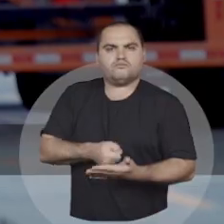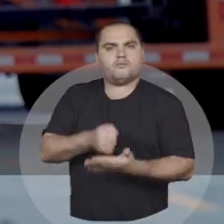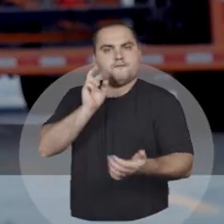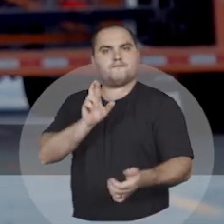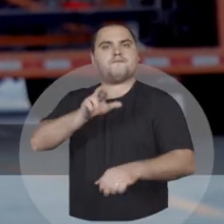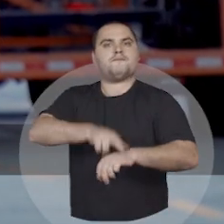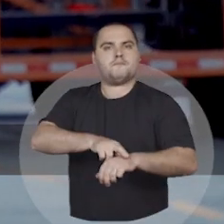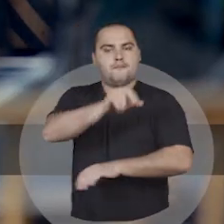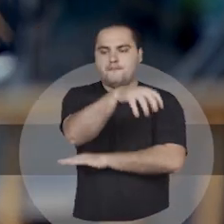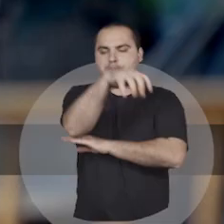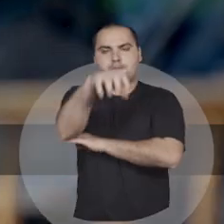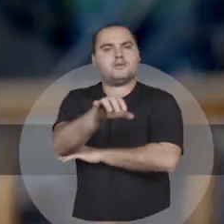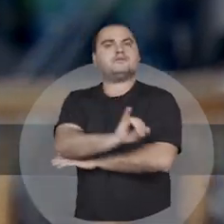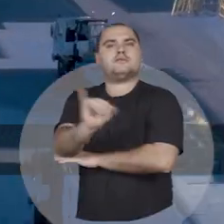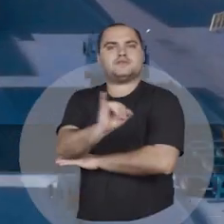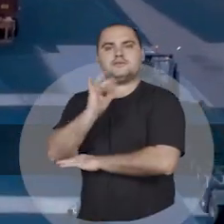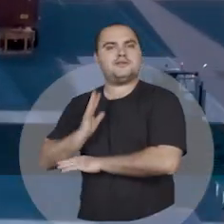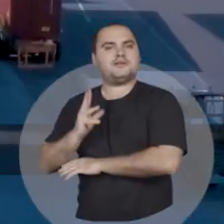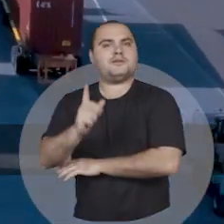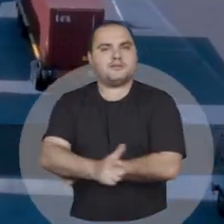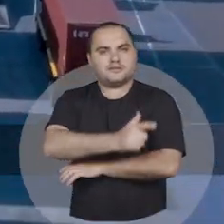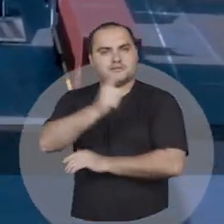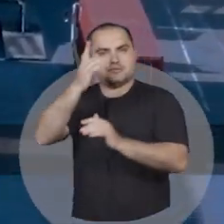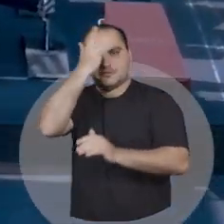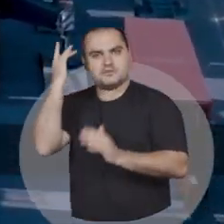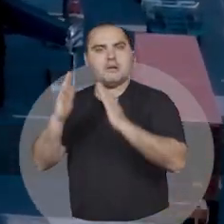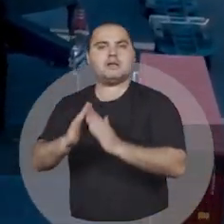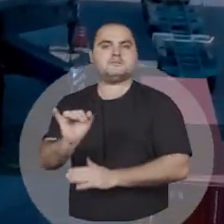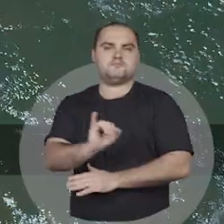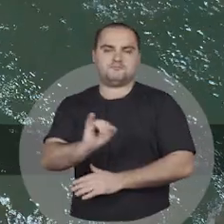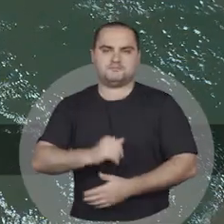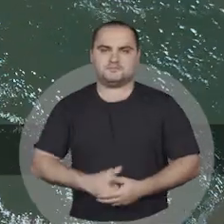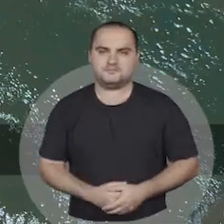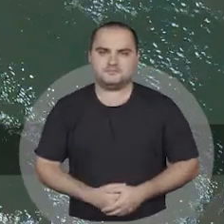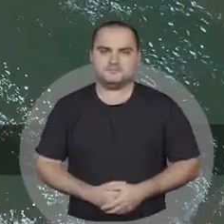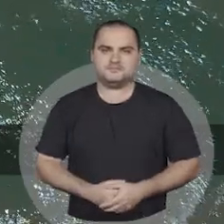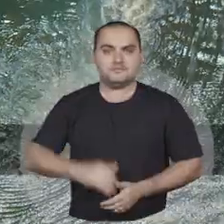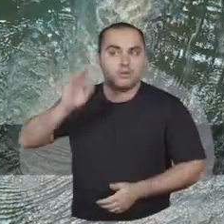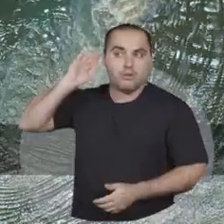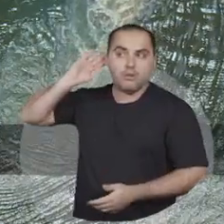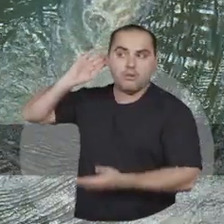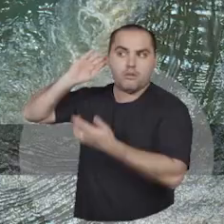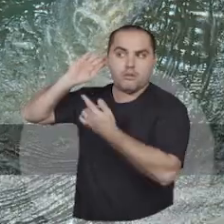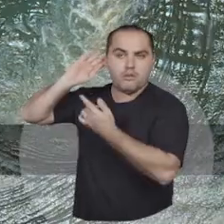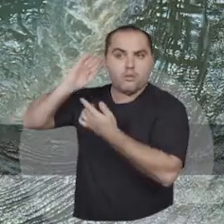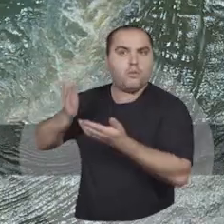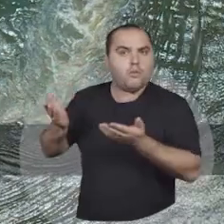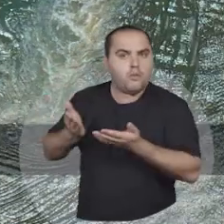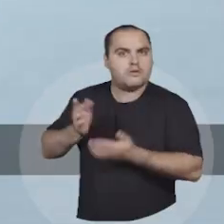pela recuperação deste porto tão importante para todos que vivem em Itajaí.